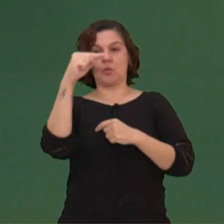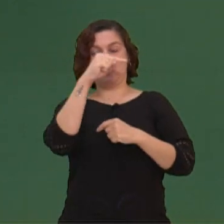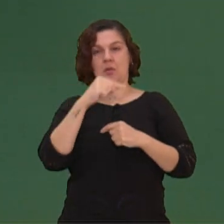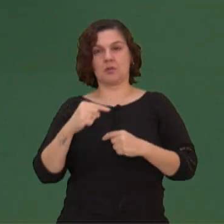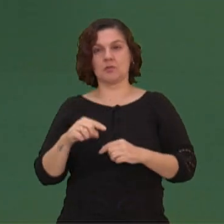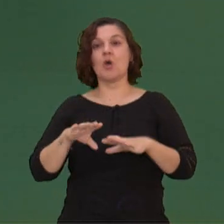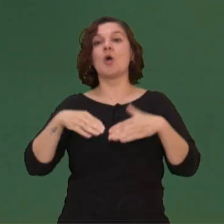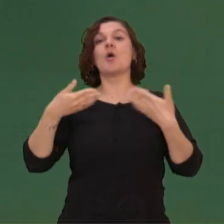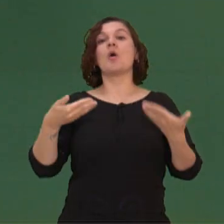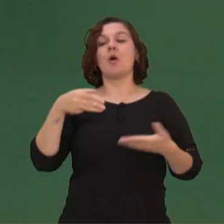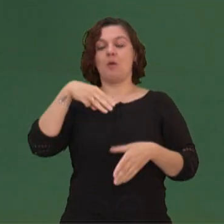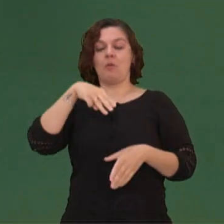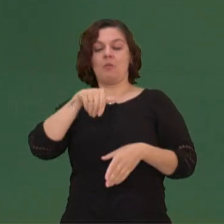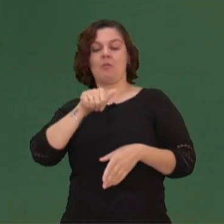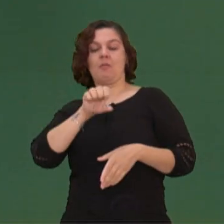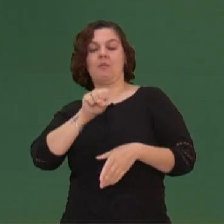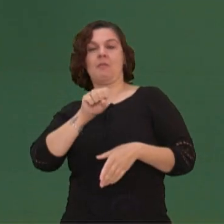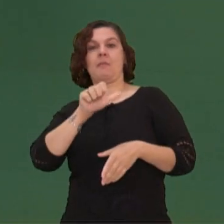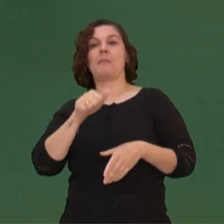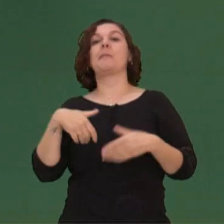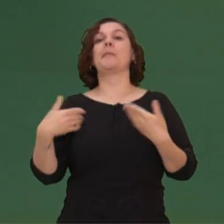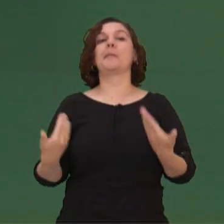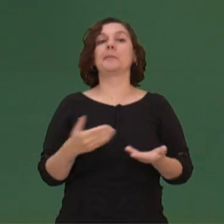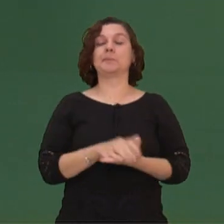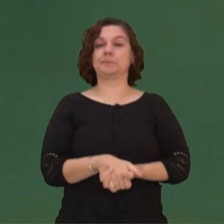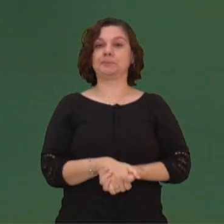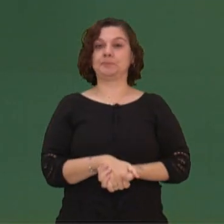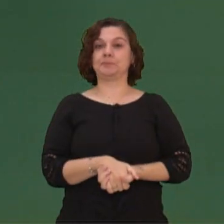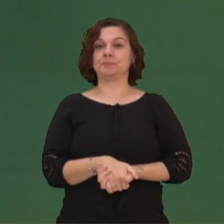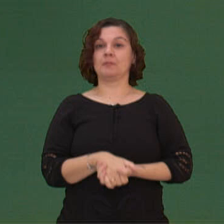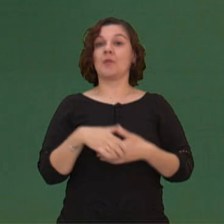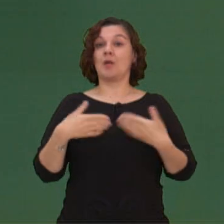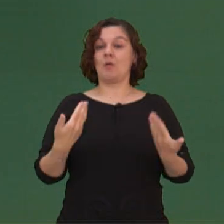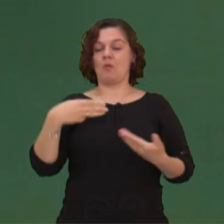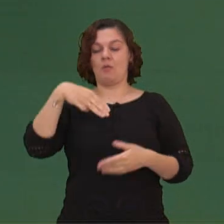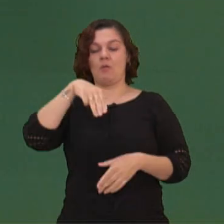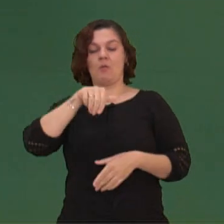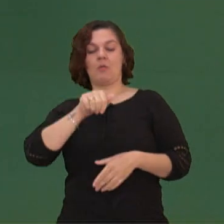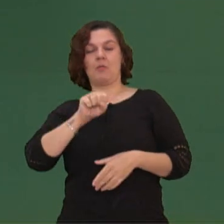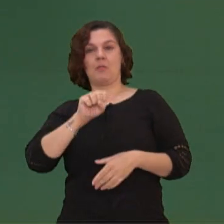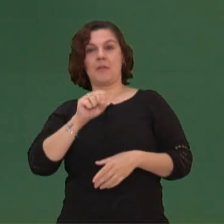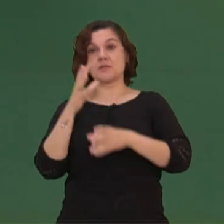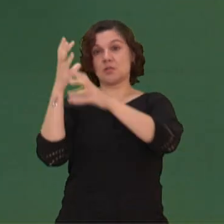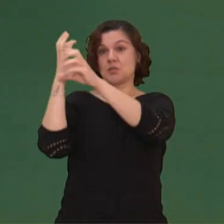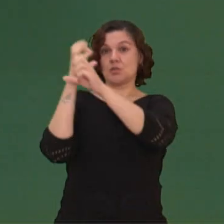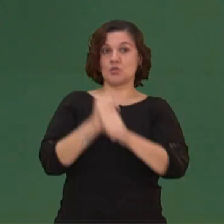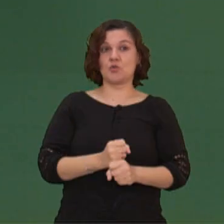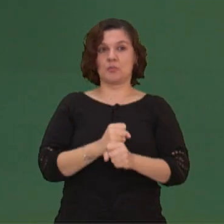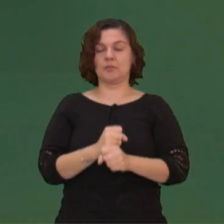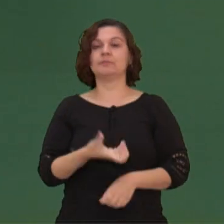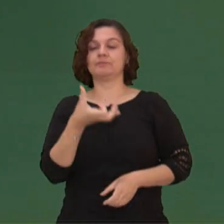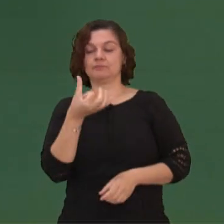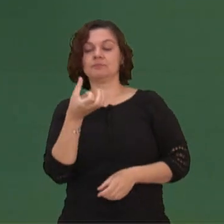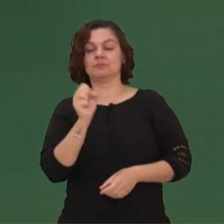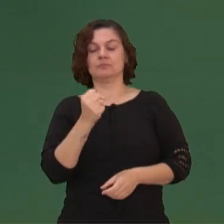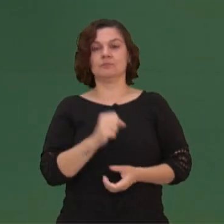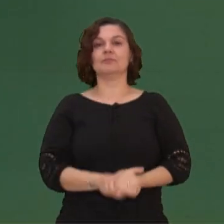número de massa desse elemento? 20 prótons, 48 nêutrons. Massa, soma isso.